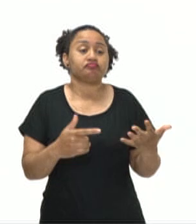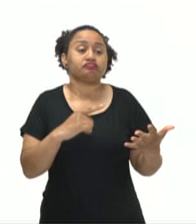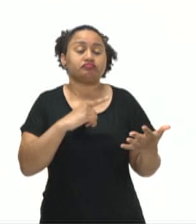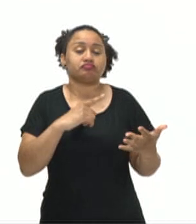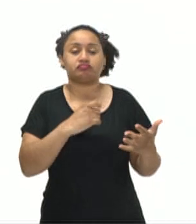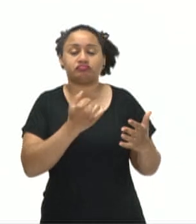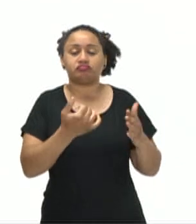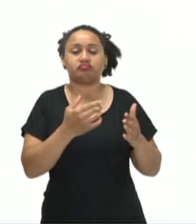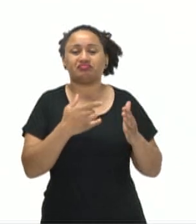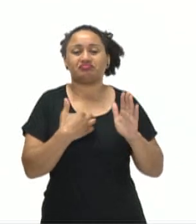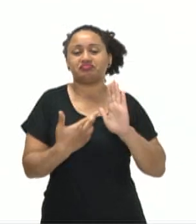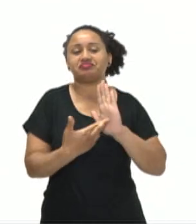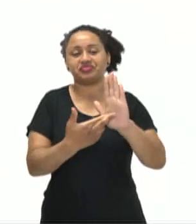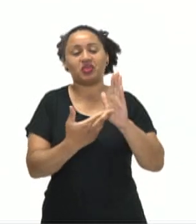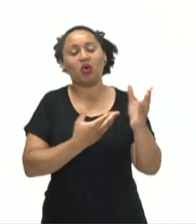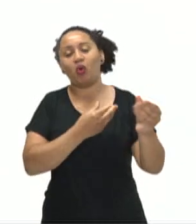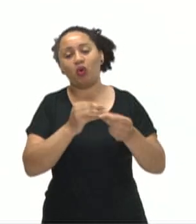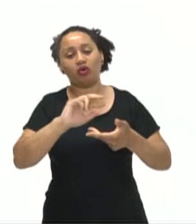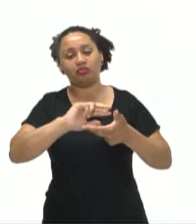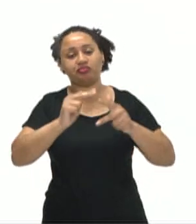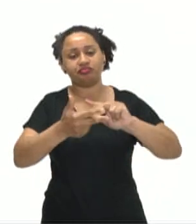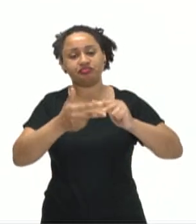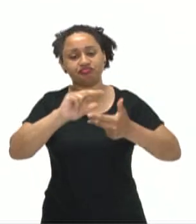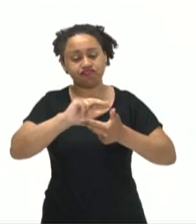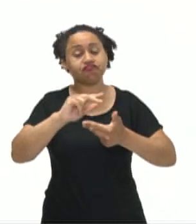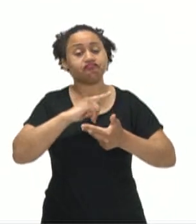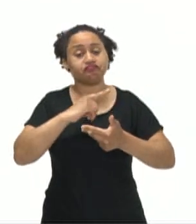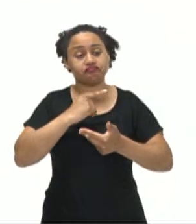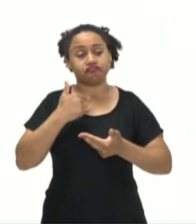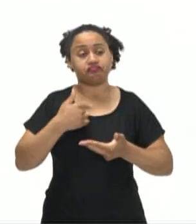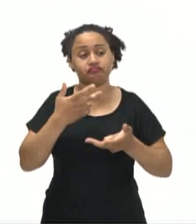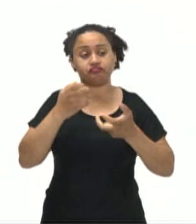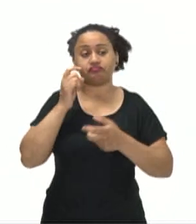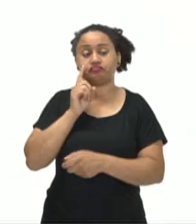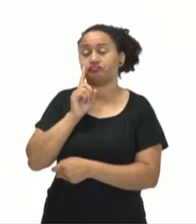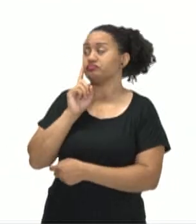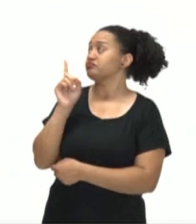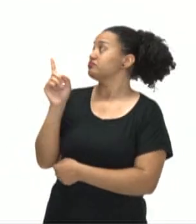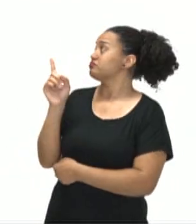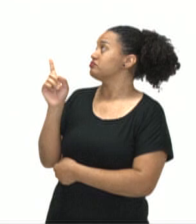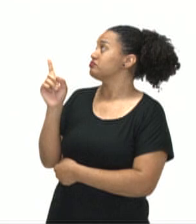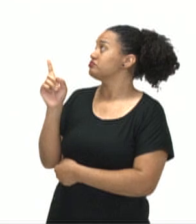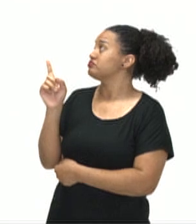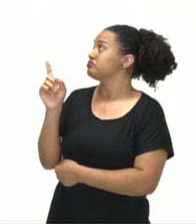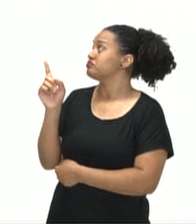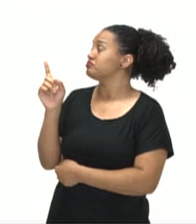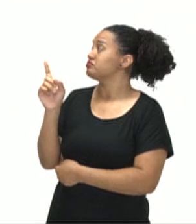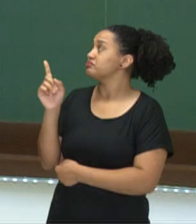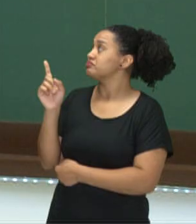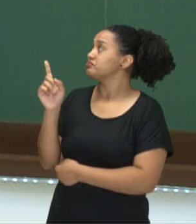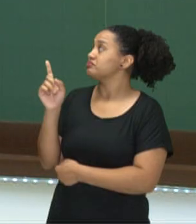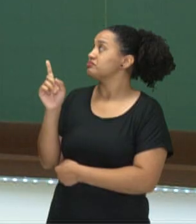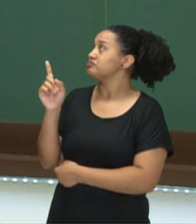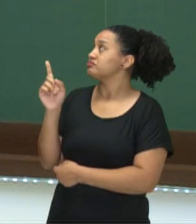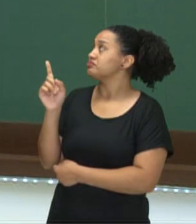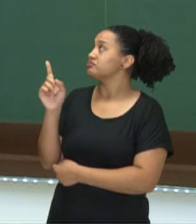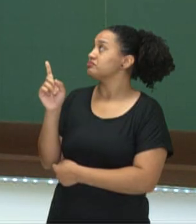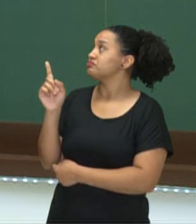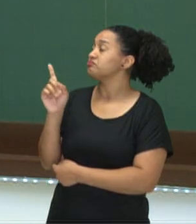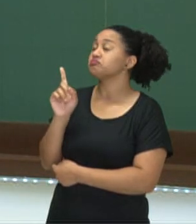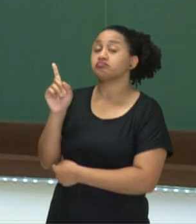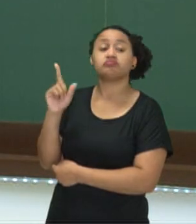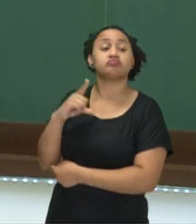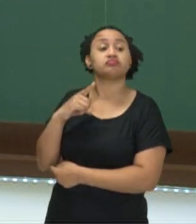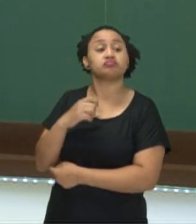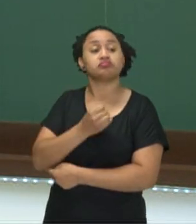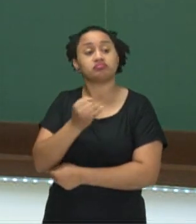algumas representações de poliedros que a gente tem aqui. A gente tem os poliedros aqui convexos e não